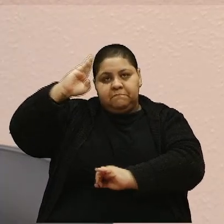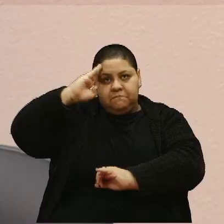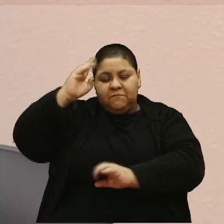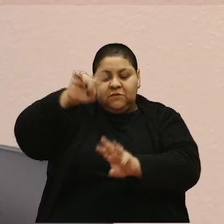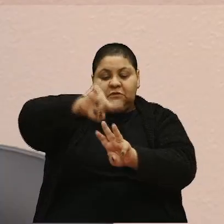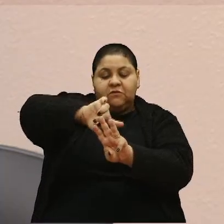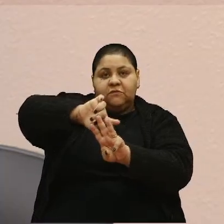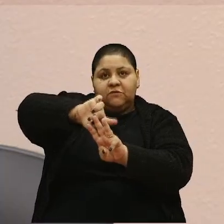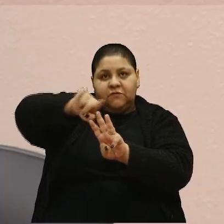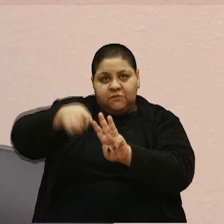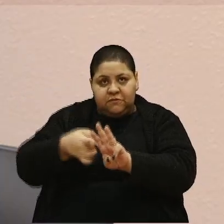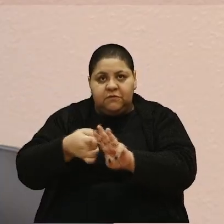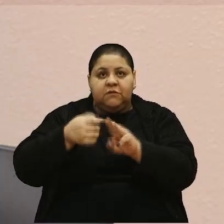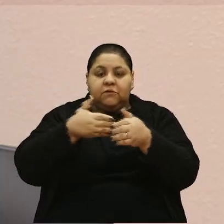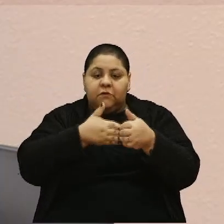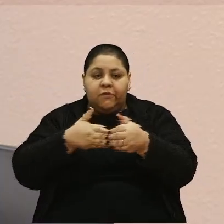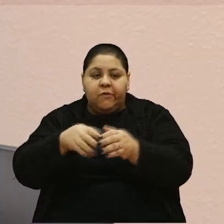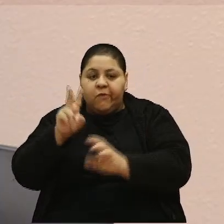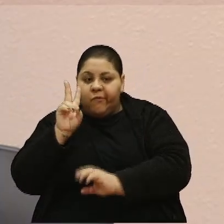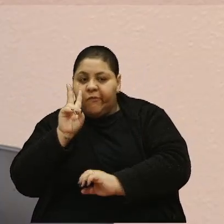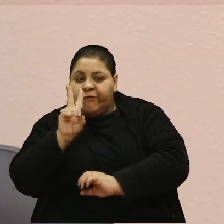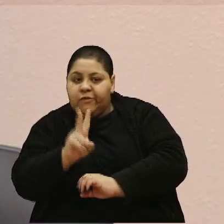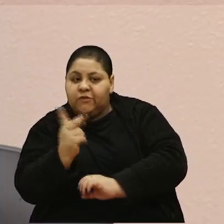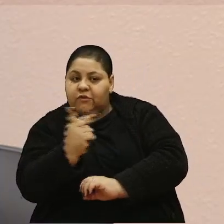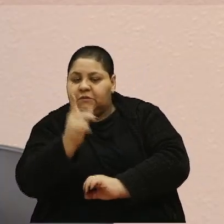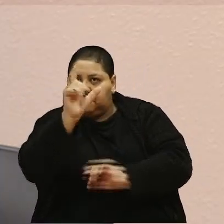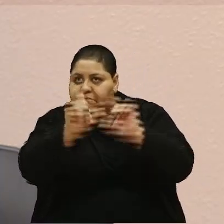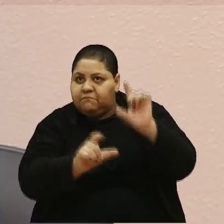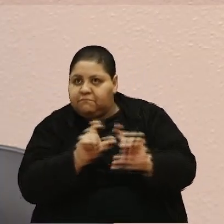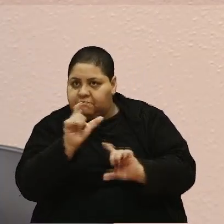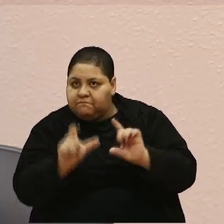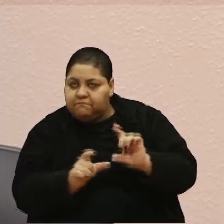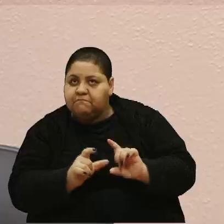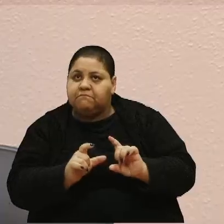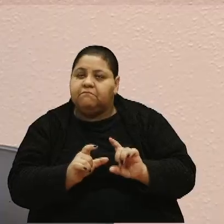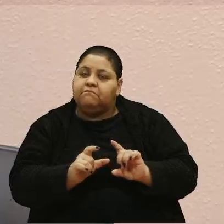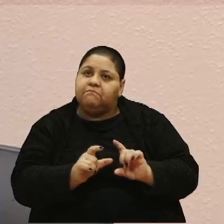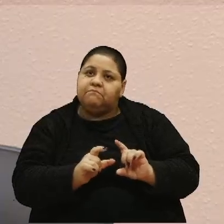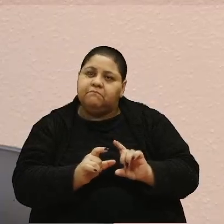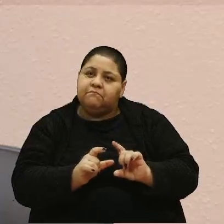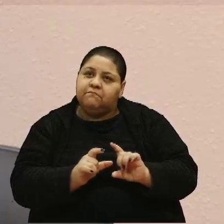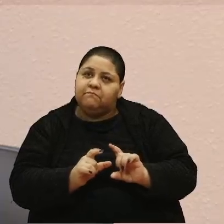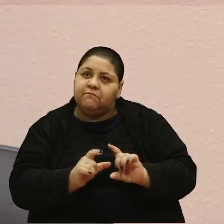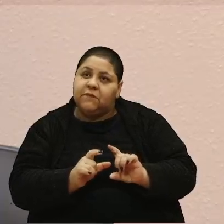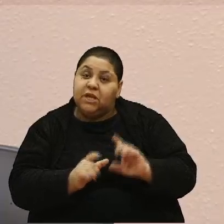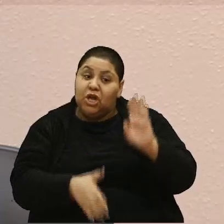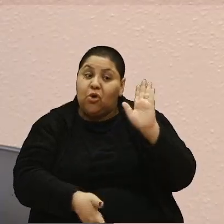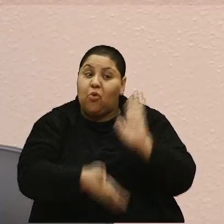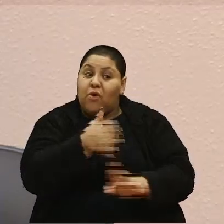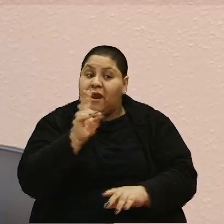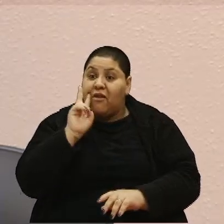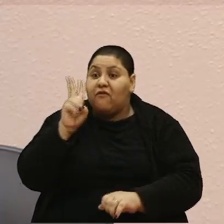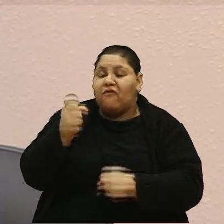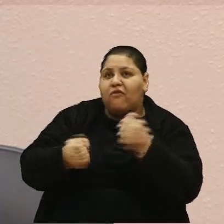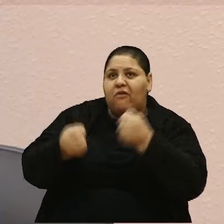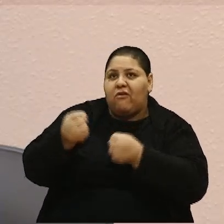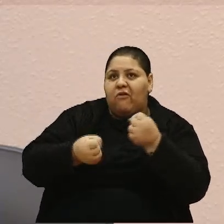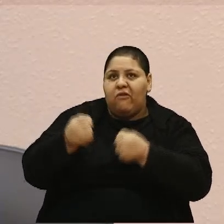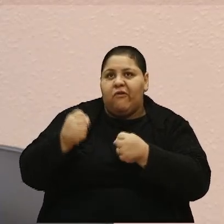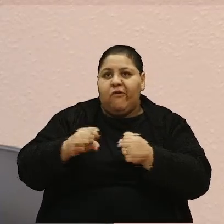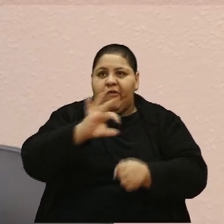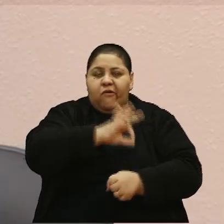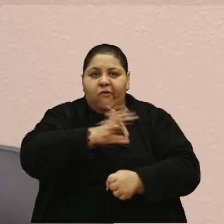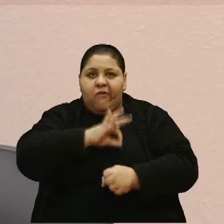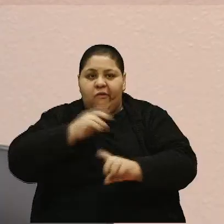Siqueira, durante o patrulhamento, se depararam com esses 2 indivíduos que correram quando avistaram a viatura e foi encontrado